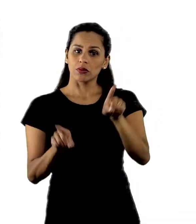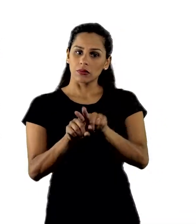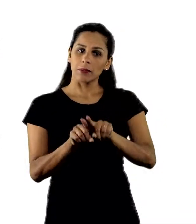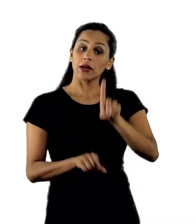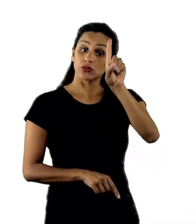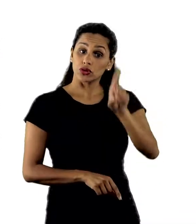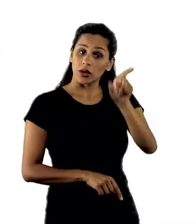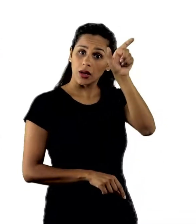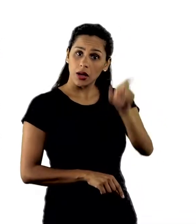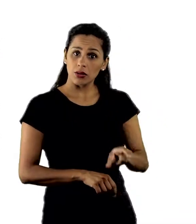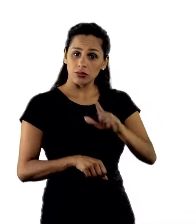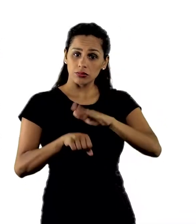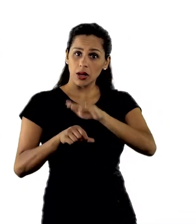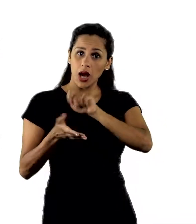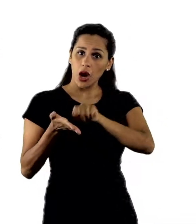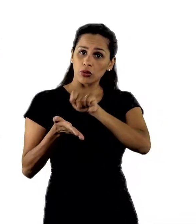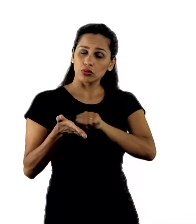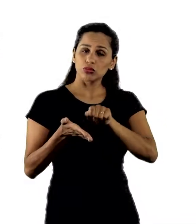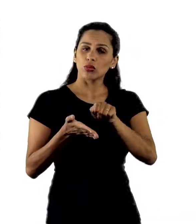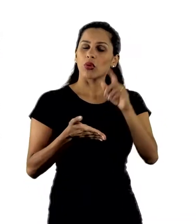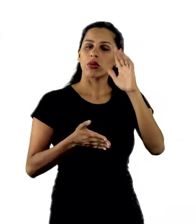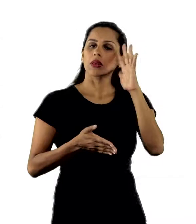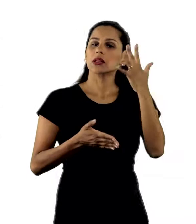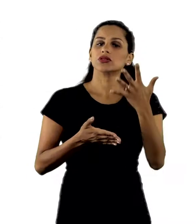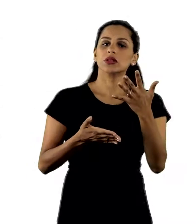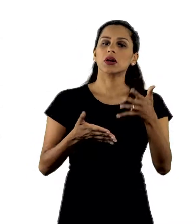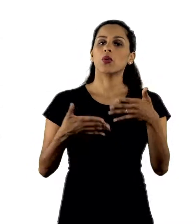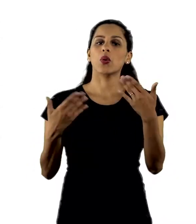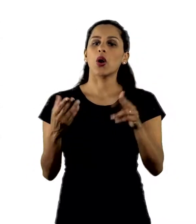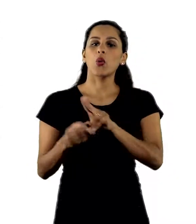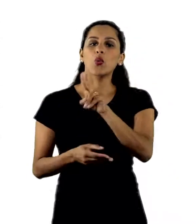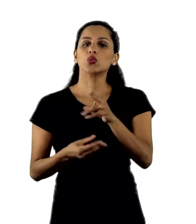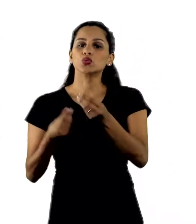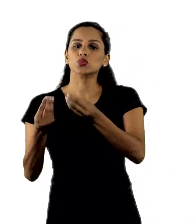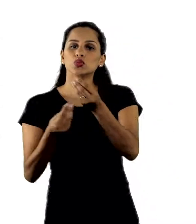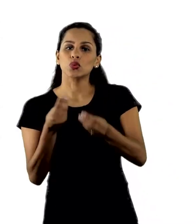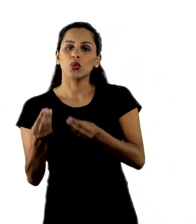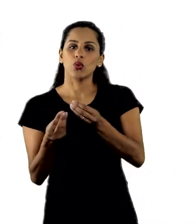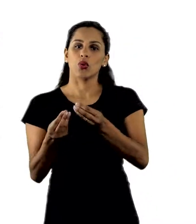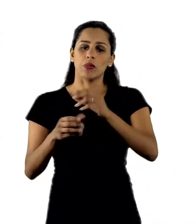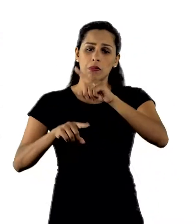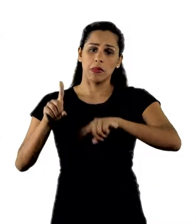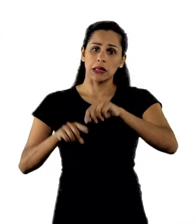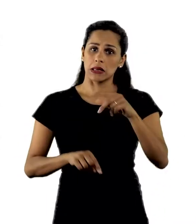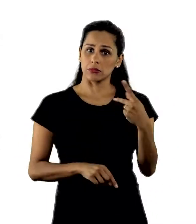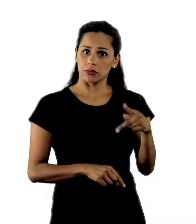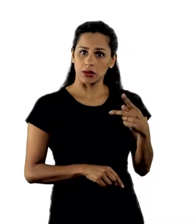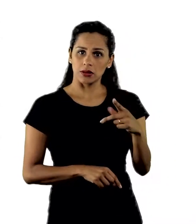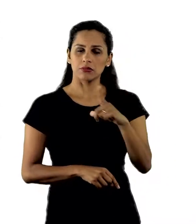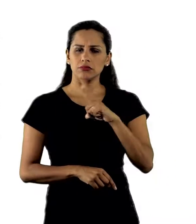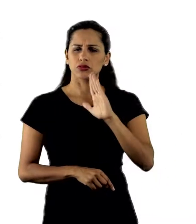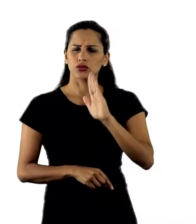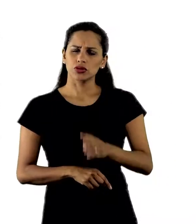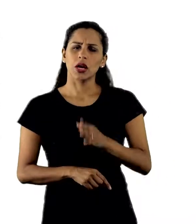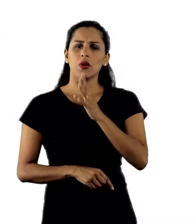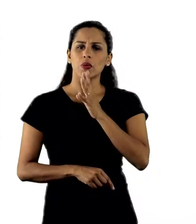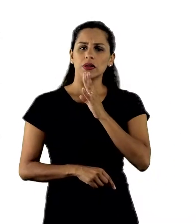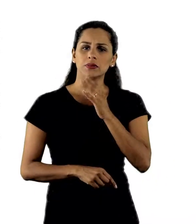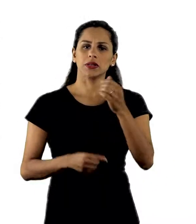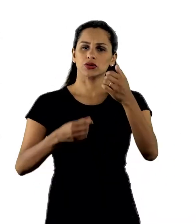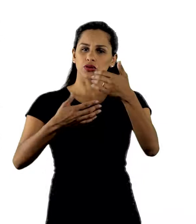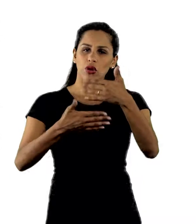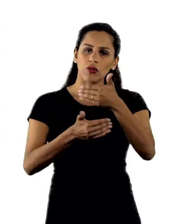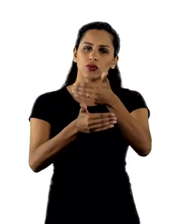do autor em decidir que usos quer permitir para sua produção são cada vez mais conhecidos os movimentos do software livre